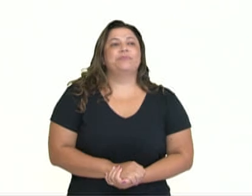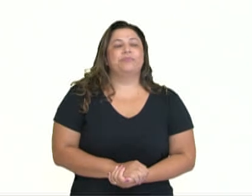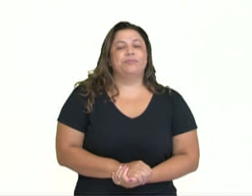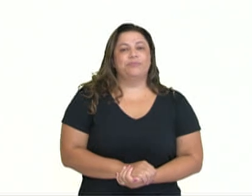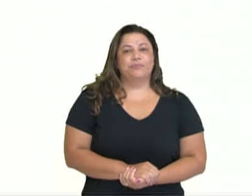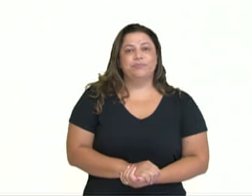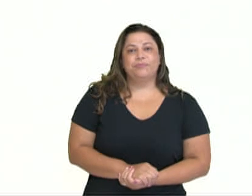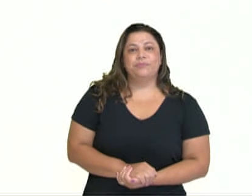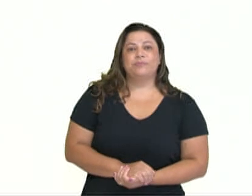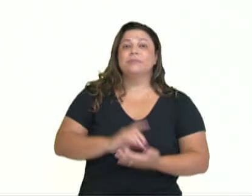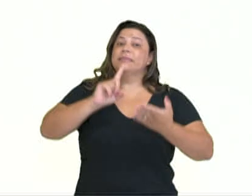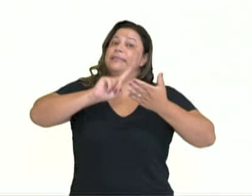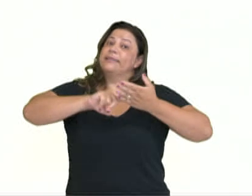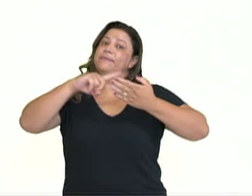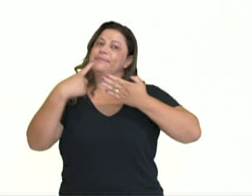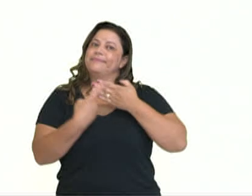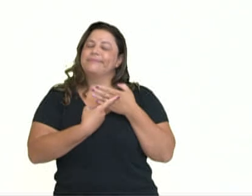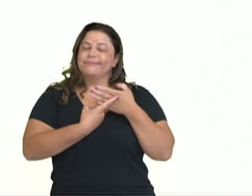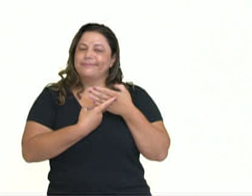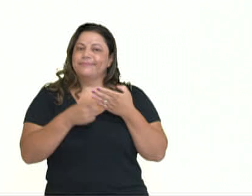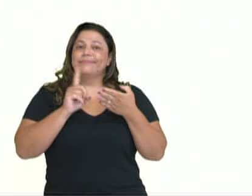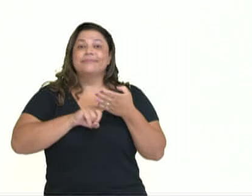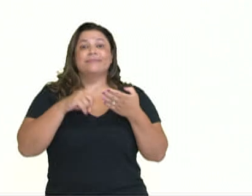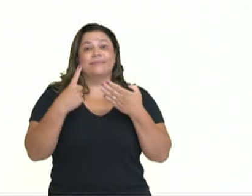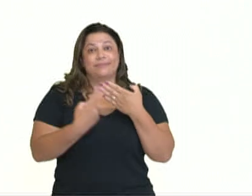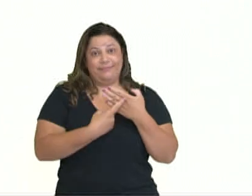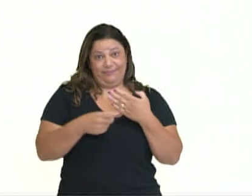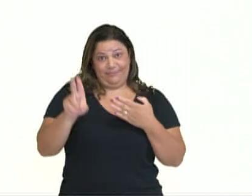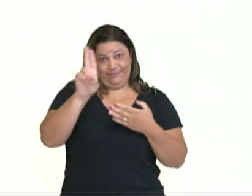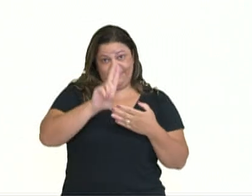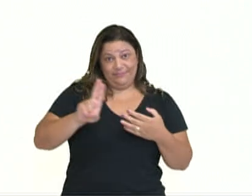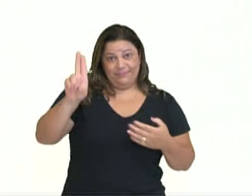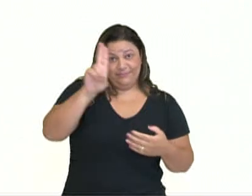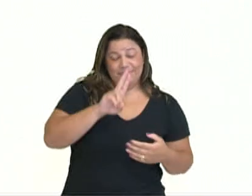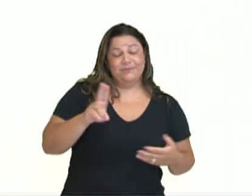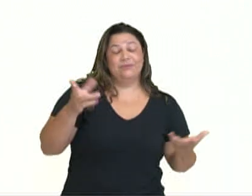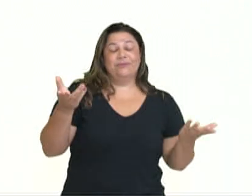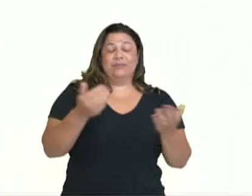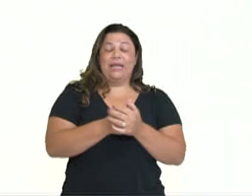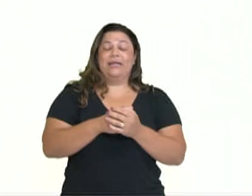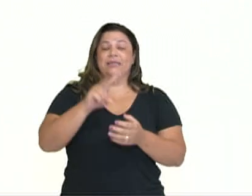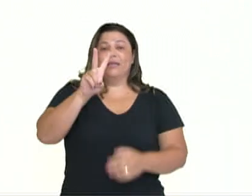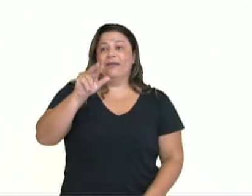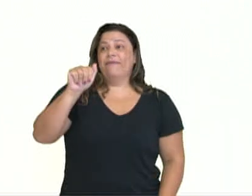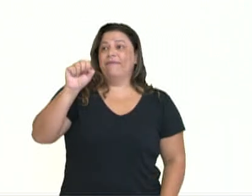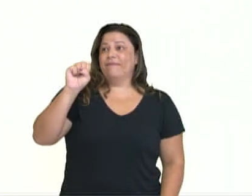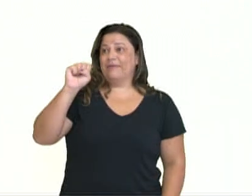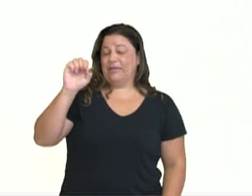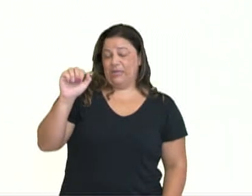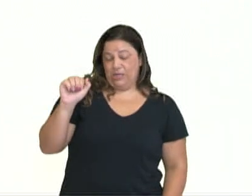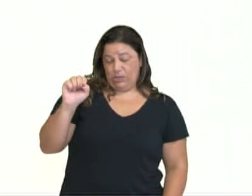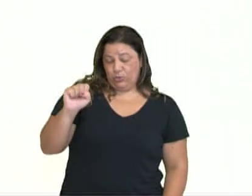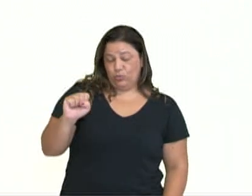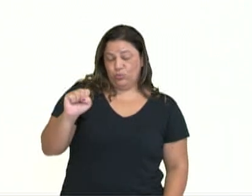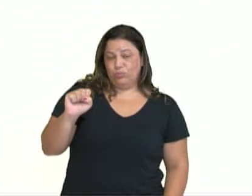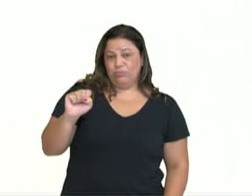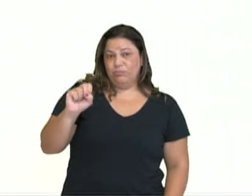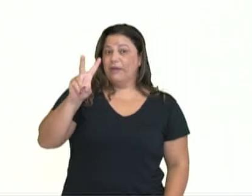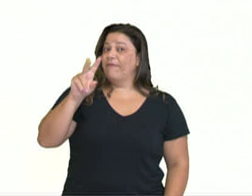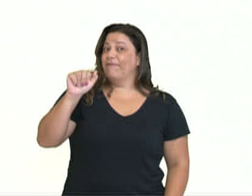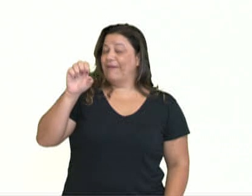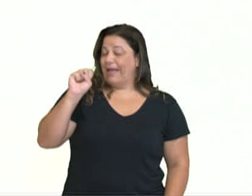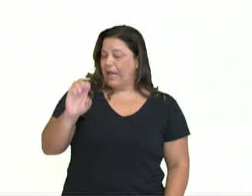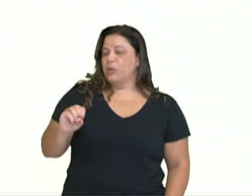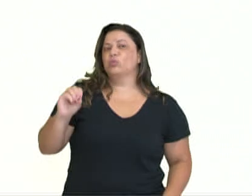A metáfora. Então, a metáfora utilizada aqui são vasos comunicantes. Mostra o quê? Que ambas as